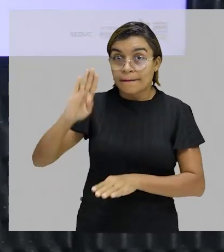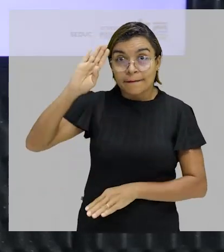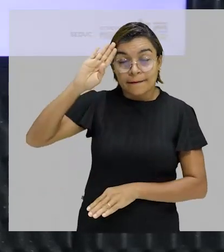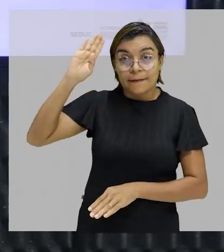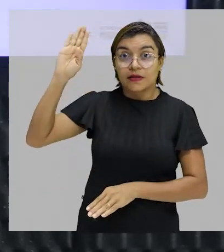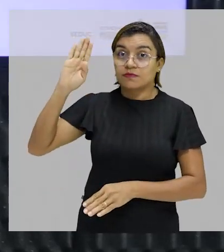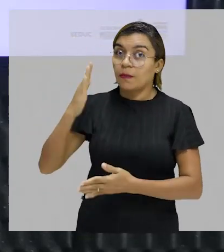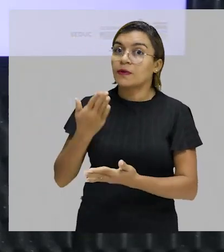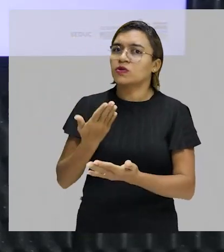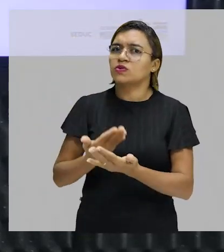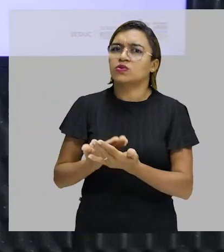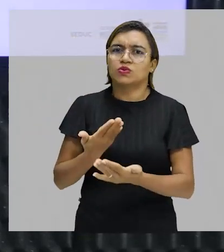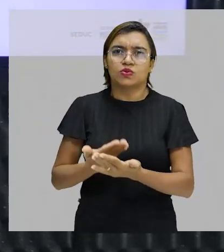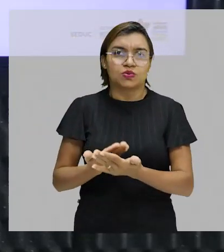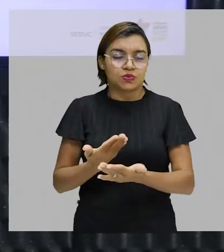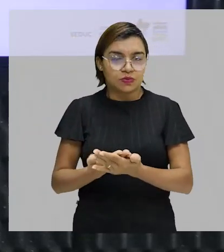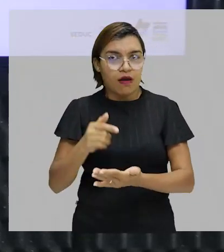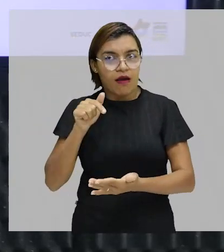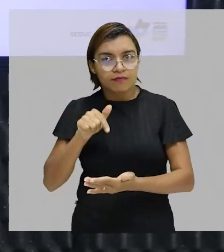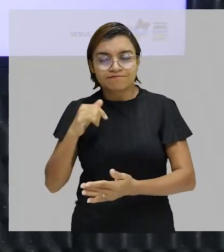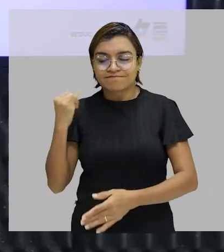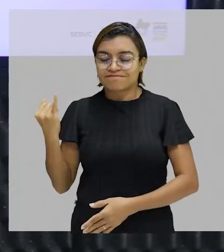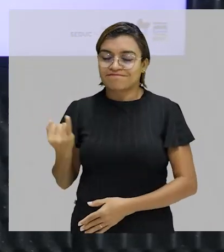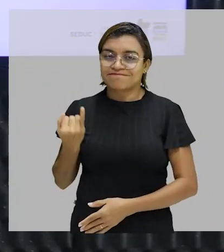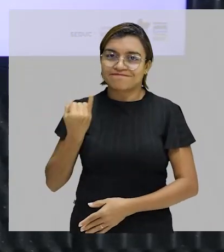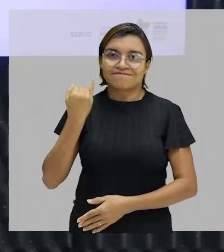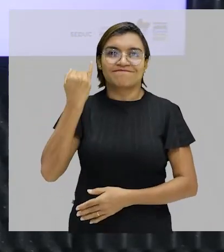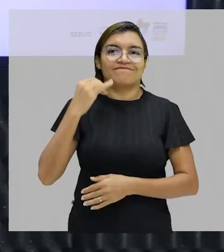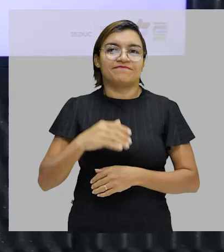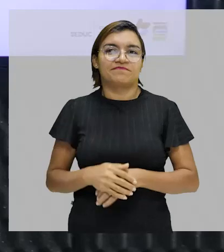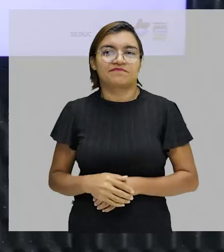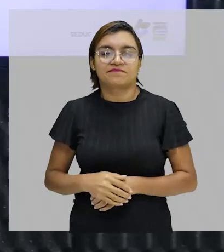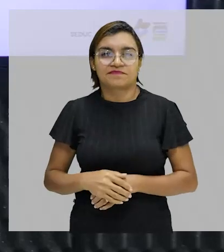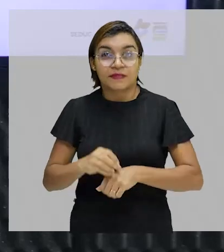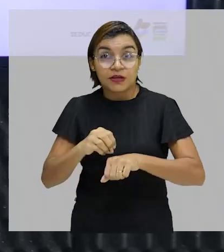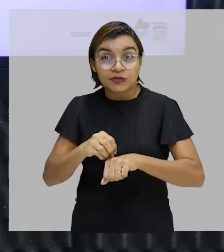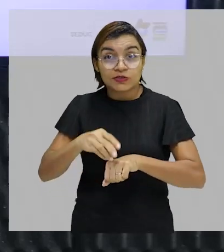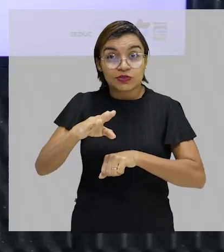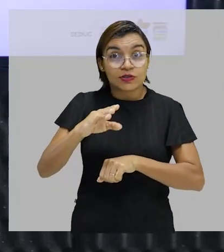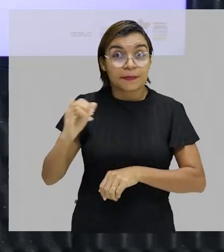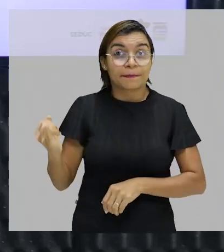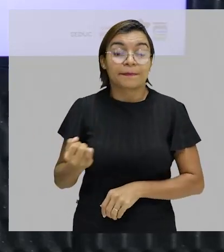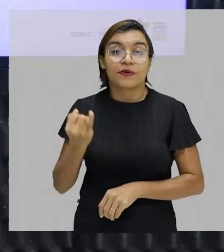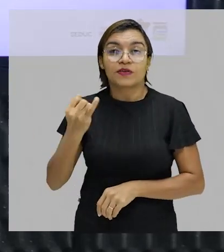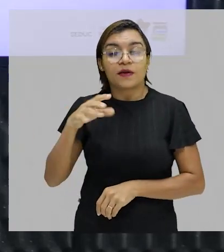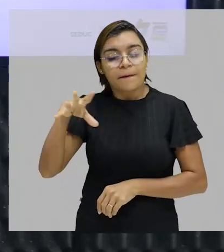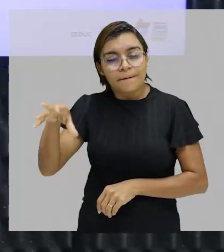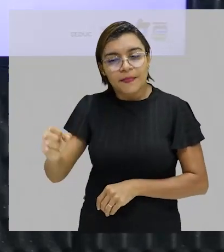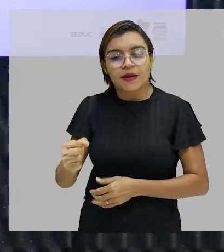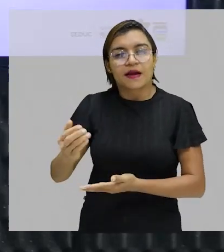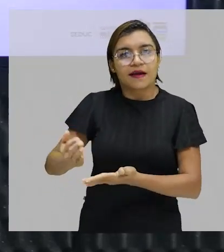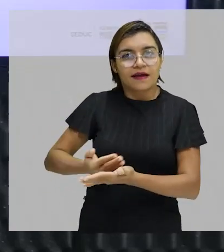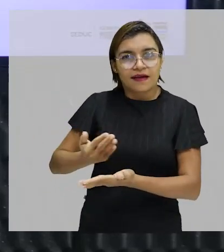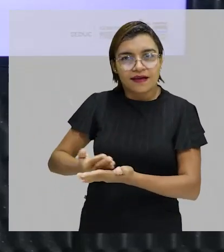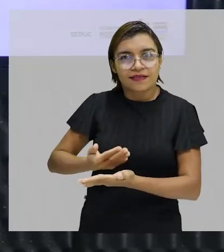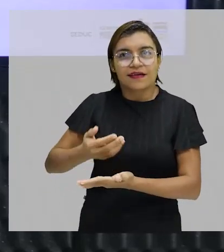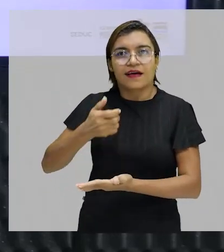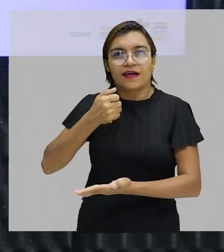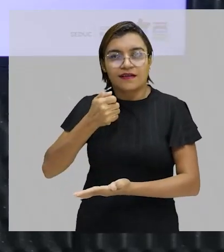dedicando aos estudos. Como primeira dica, caderno, lápis, caneta, borracha para você fazer suas